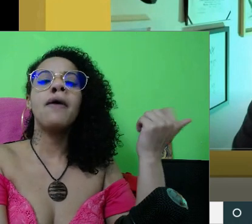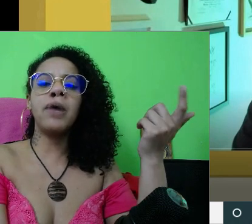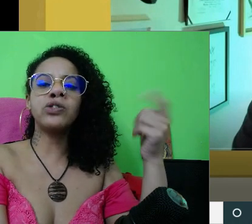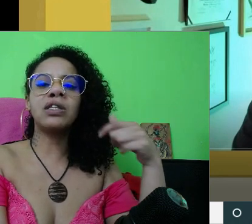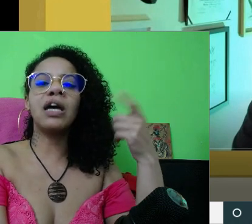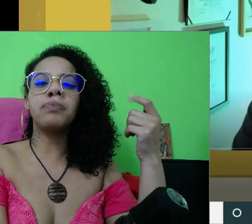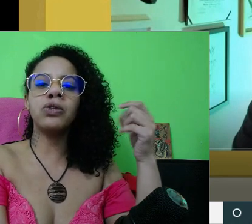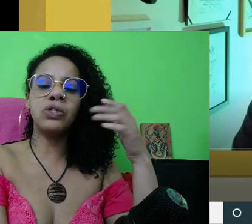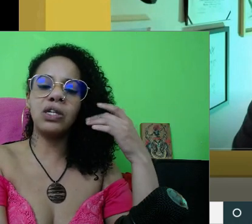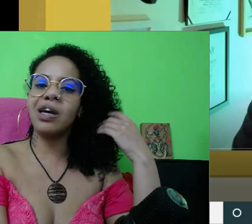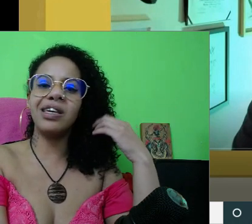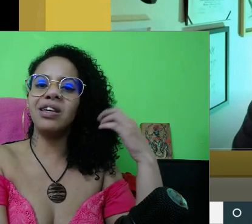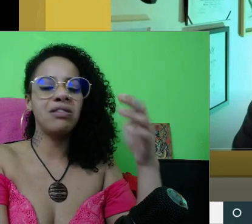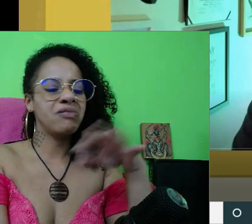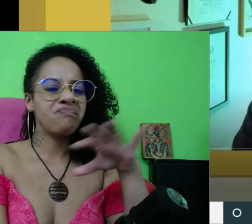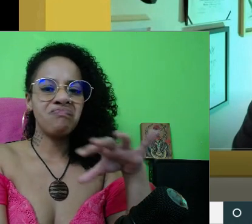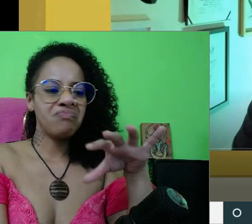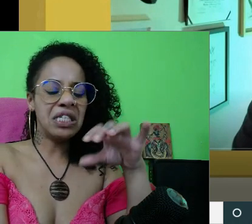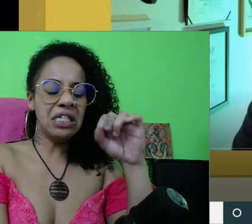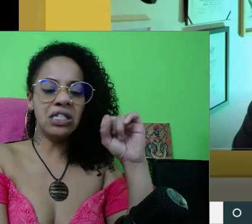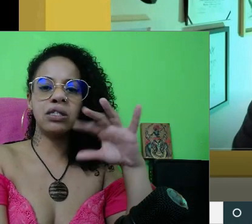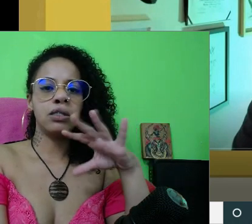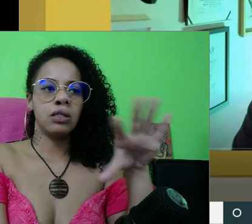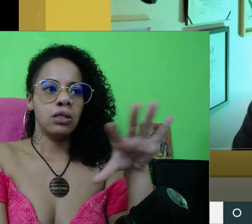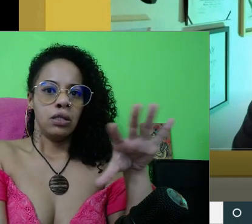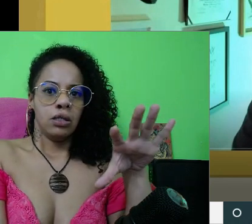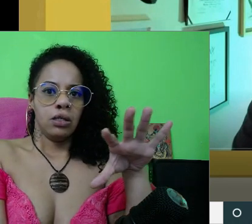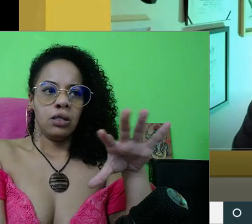no começo meu você está reproduzindo aí